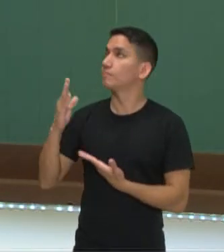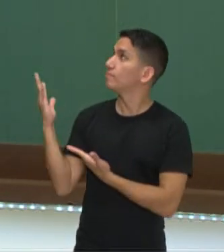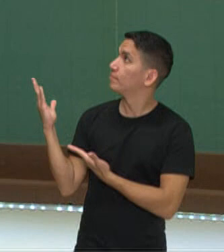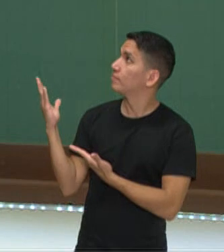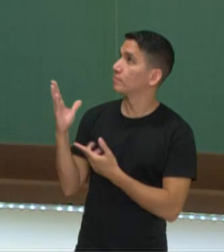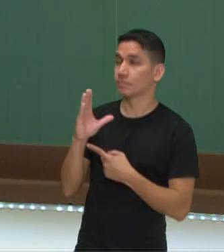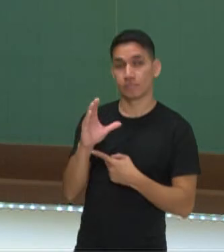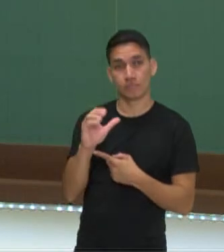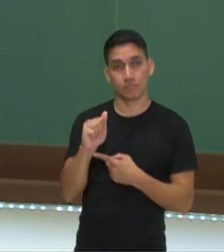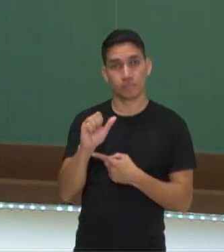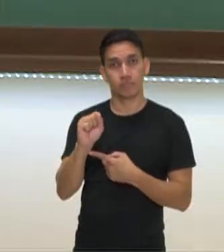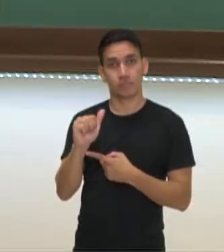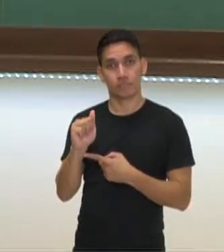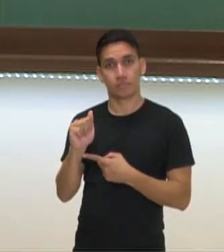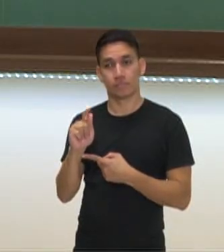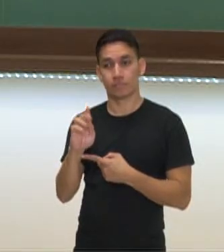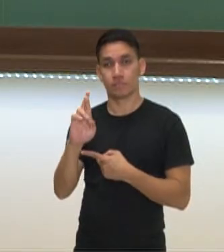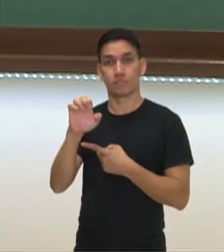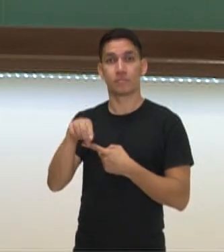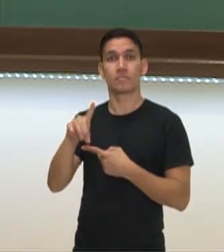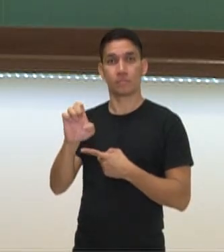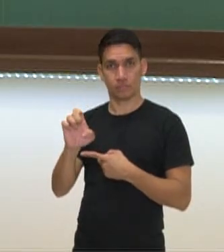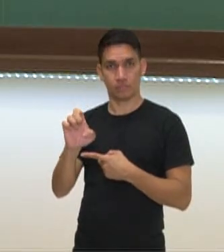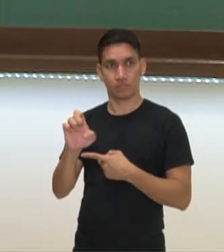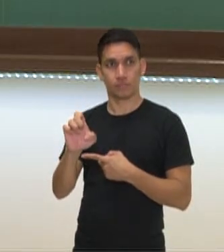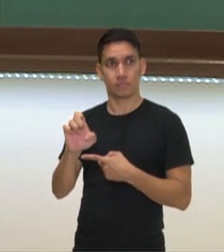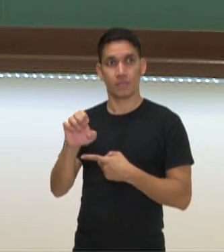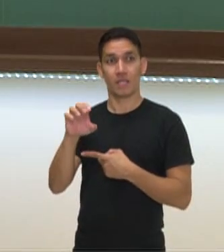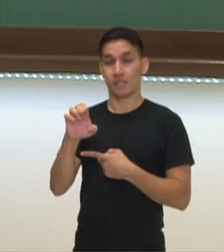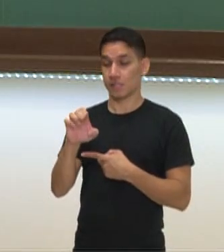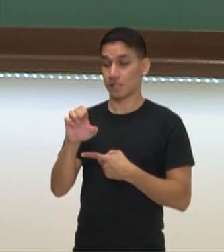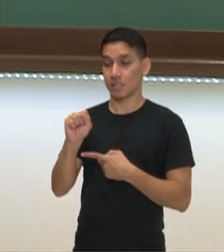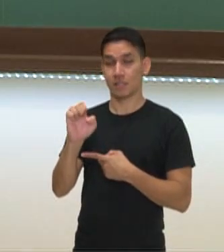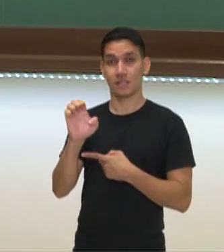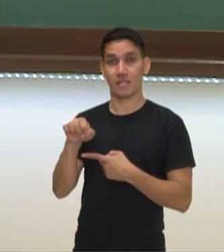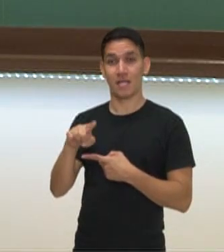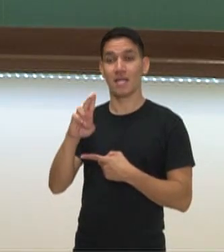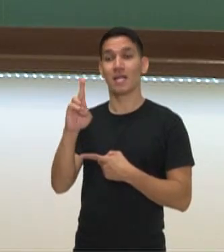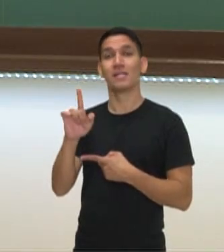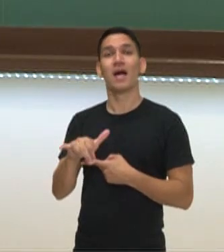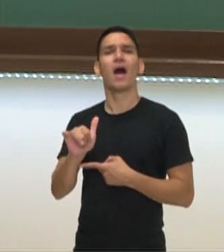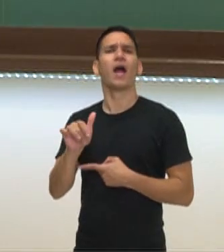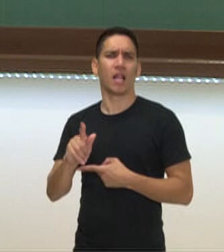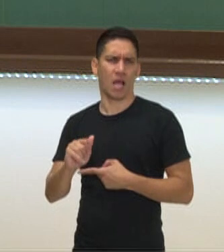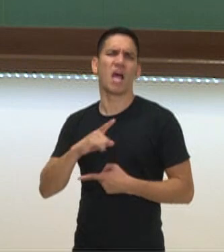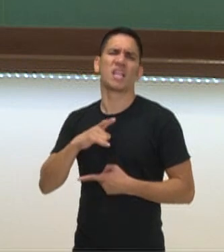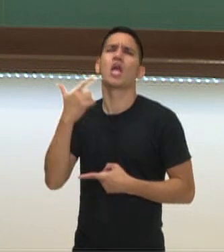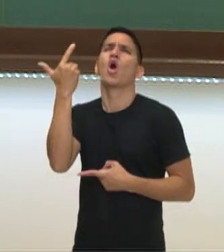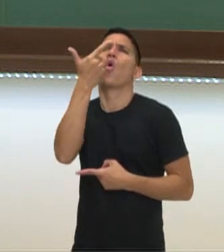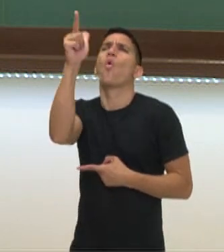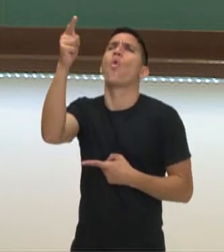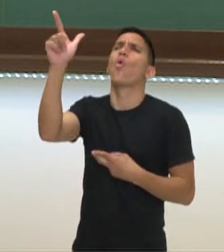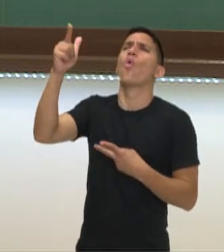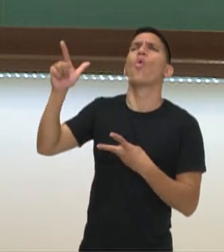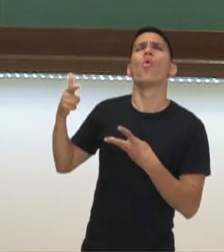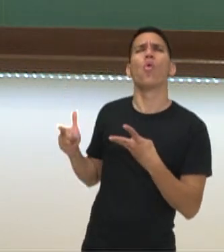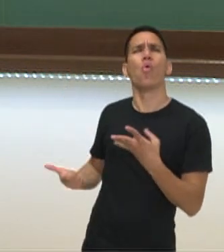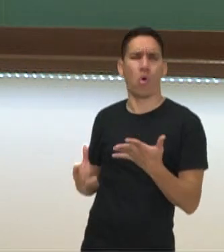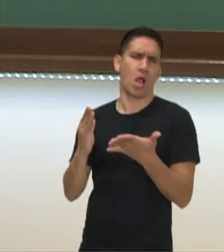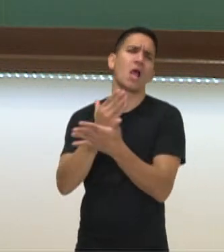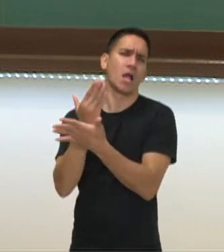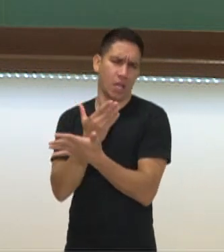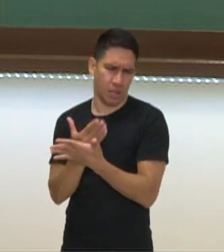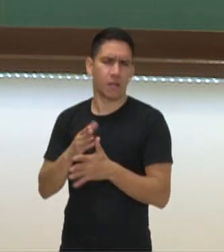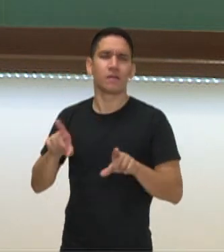e Senzala. Então, embora ele tenha inúmeros outros livros, como Sobrados e Mucambos, tem uma